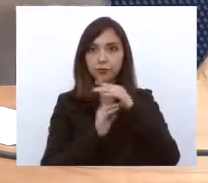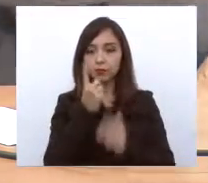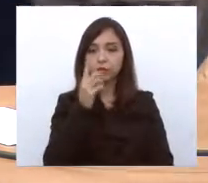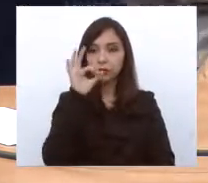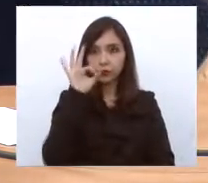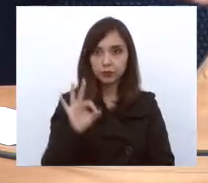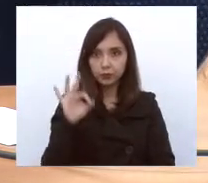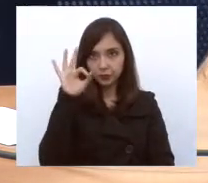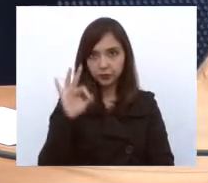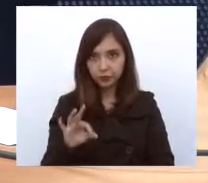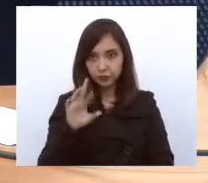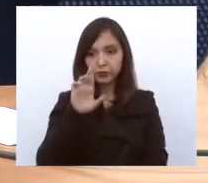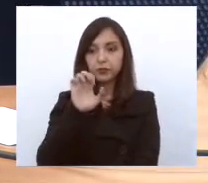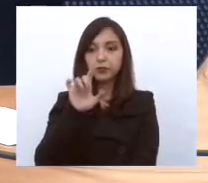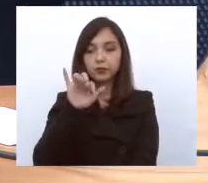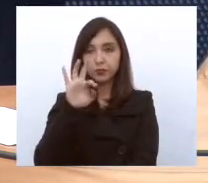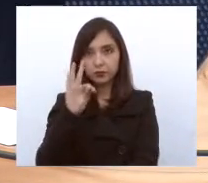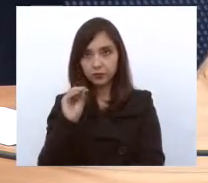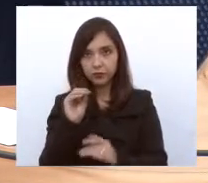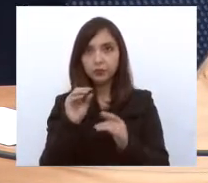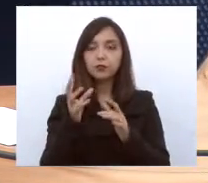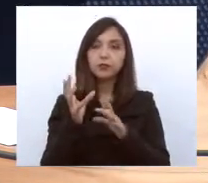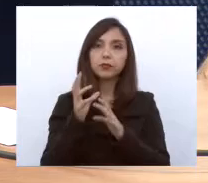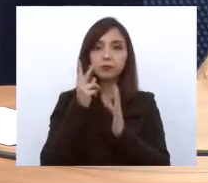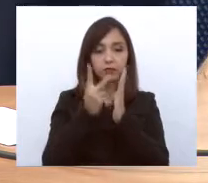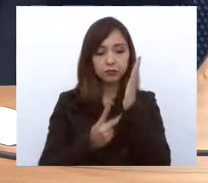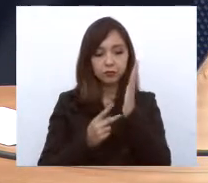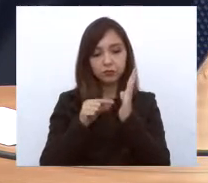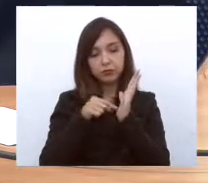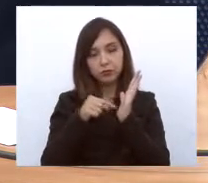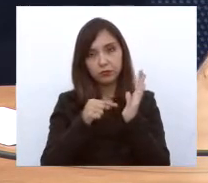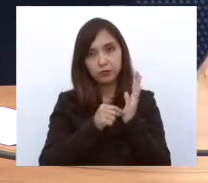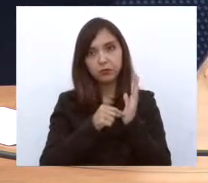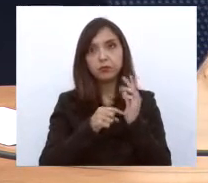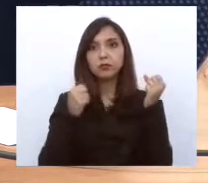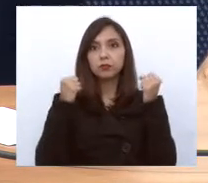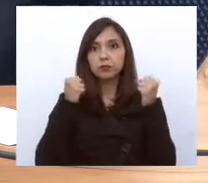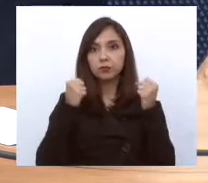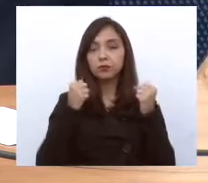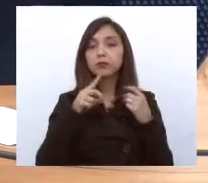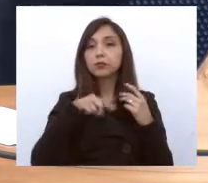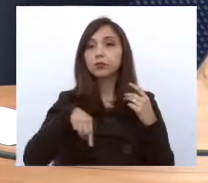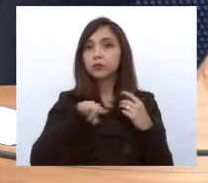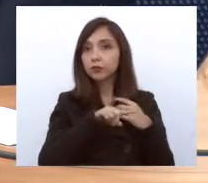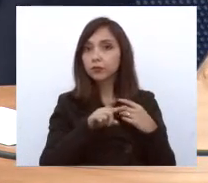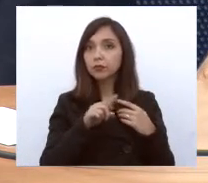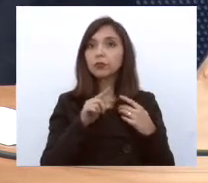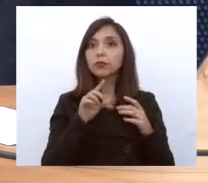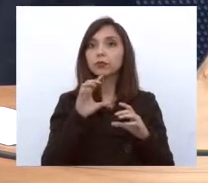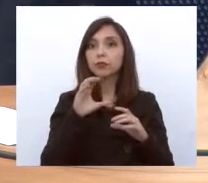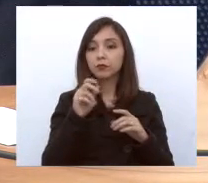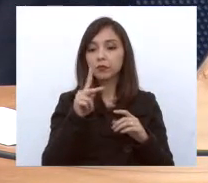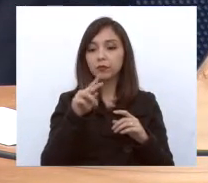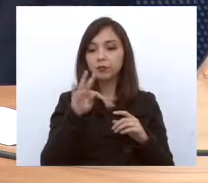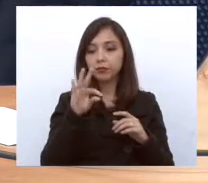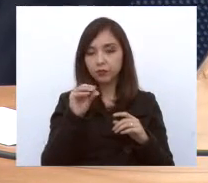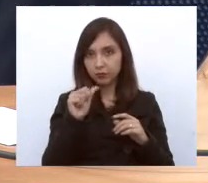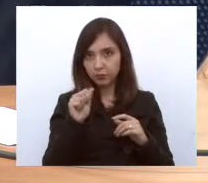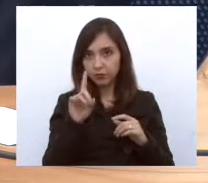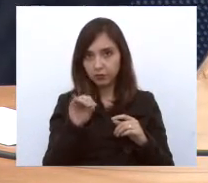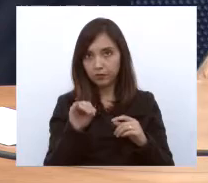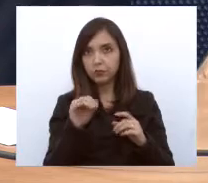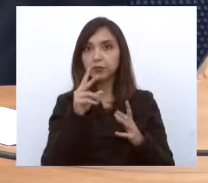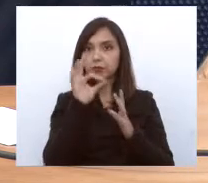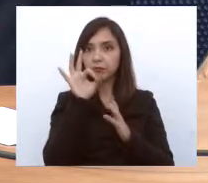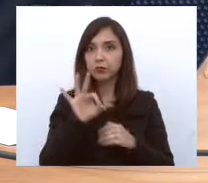1% da receita corrente líquida prevista no projeto encaminhado pelo Poder Executivo, sendo que a metade desse percentual